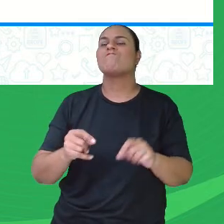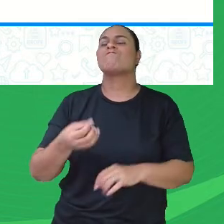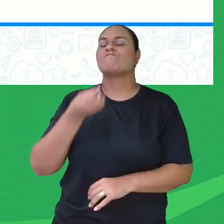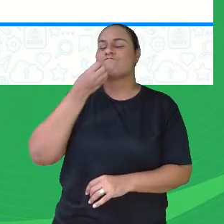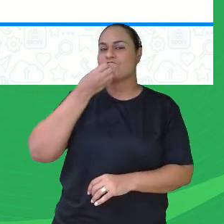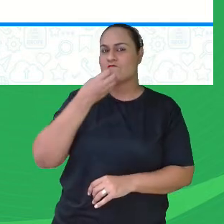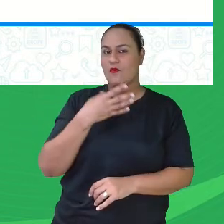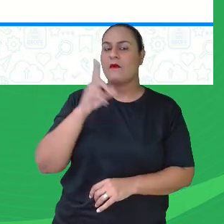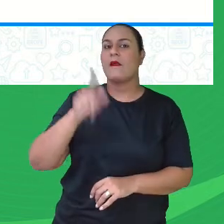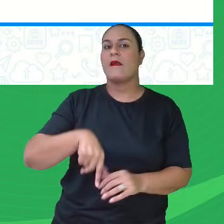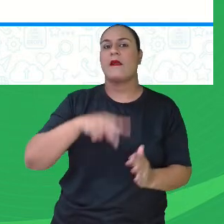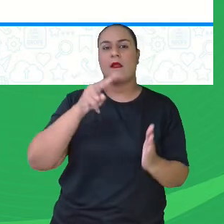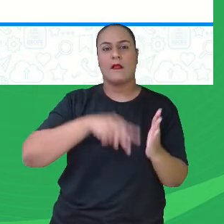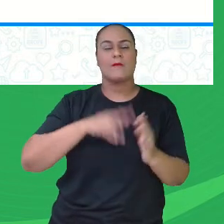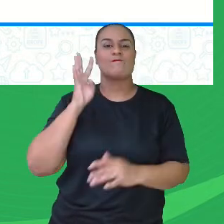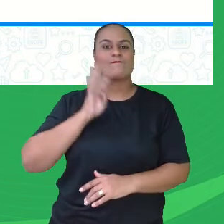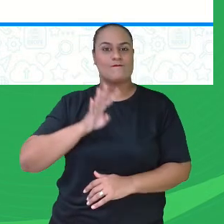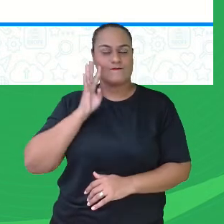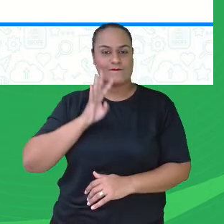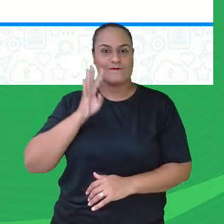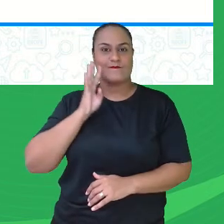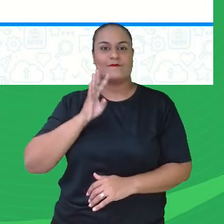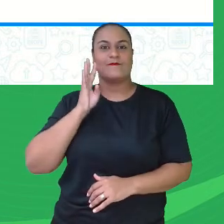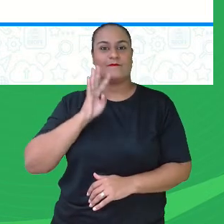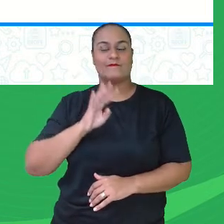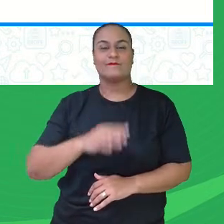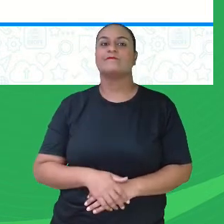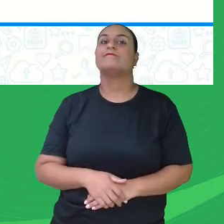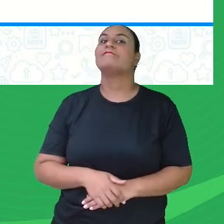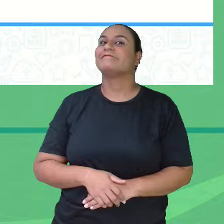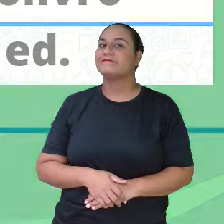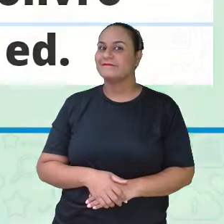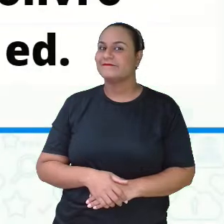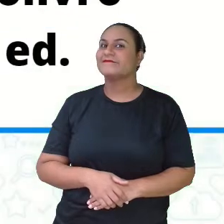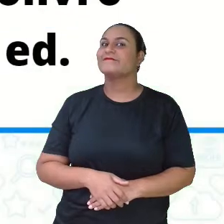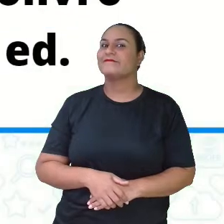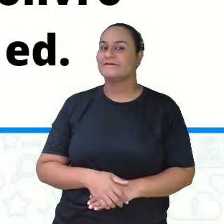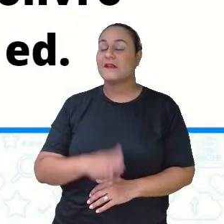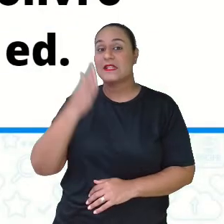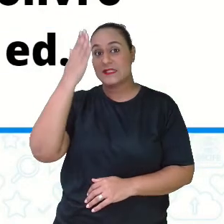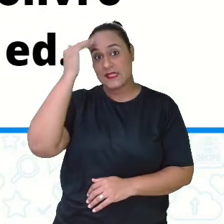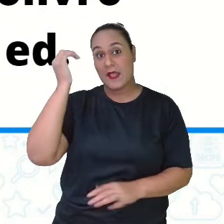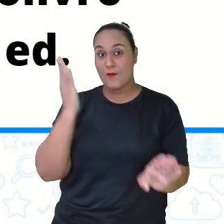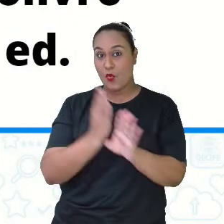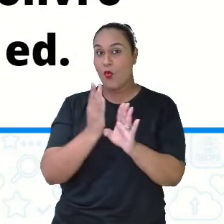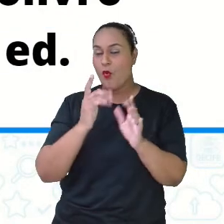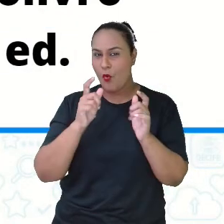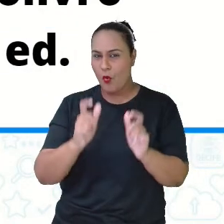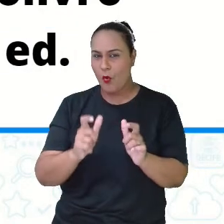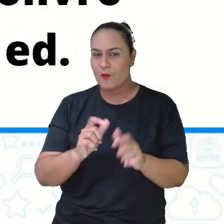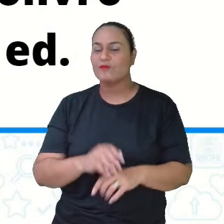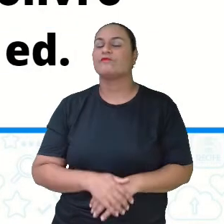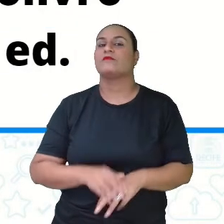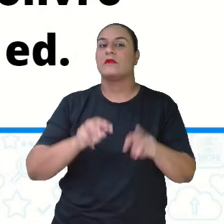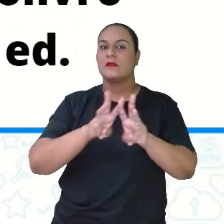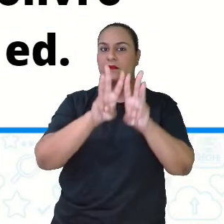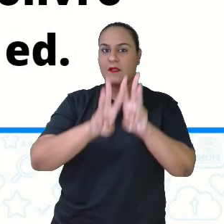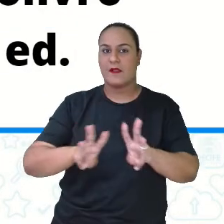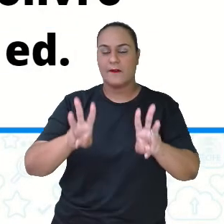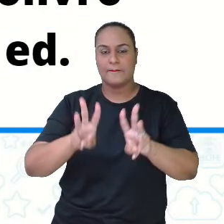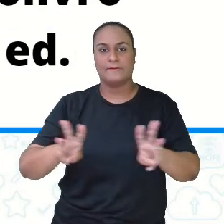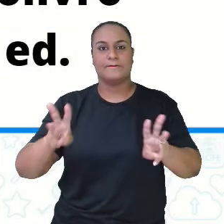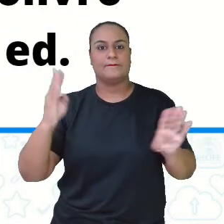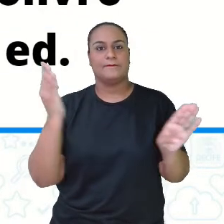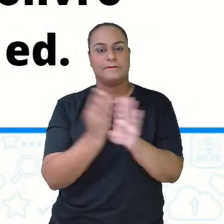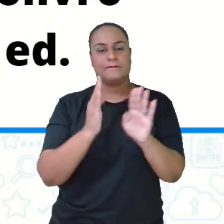boa. É uma leitura legal que vai estar onde? Vocês já sabem, né? Ela vai estar na árvore de livros.